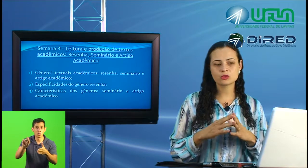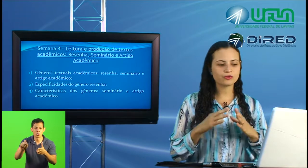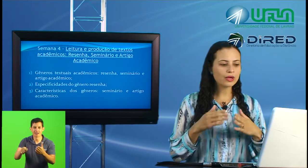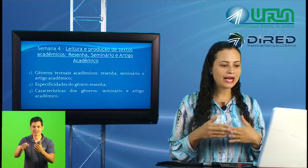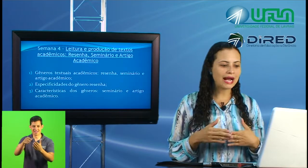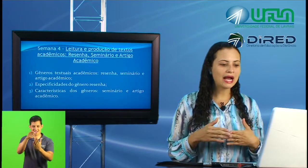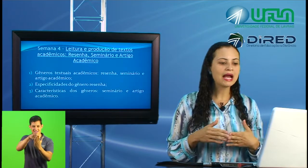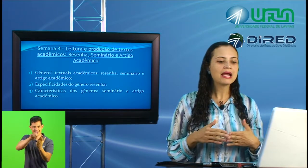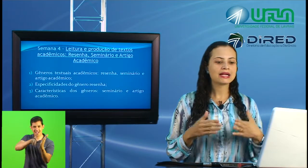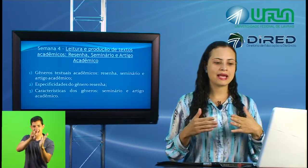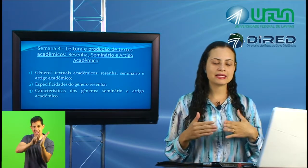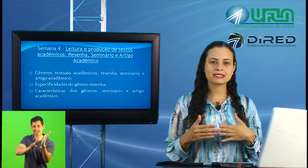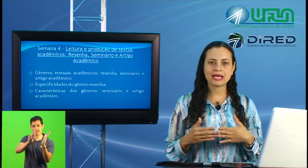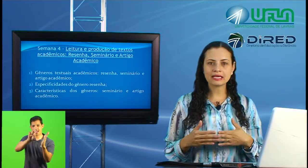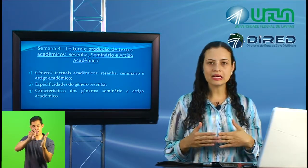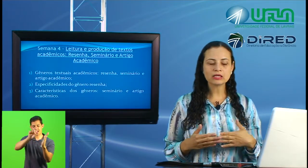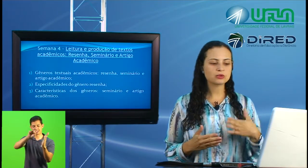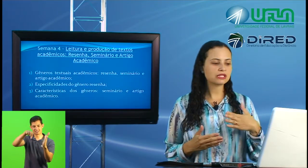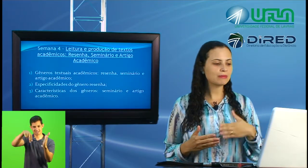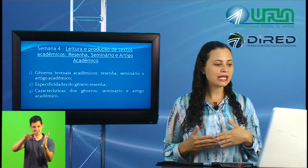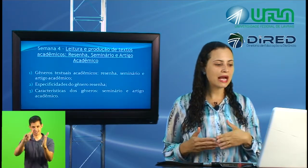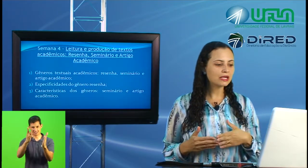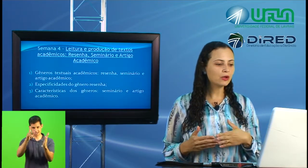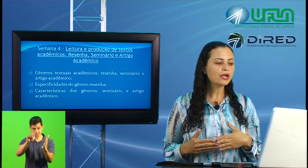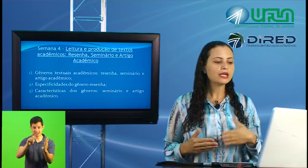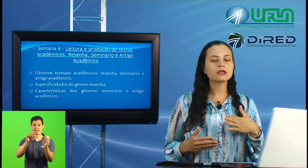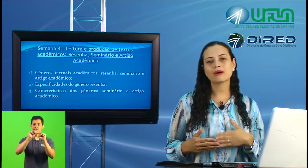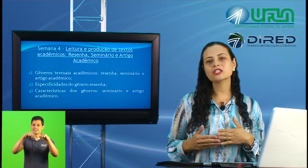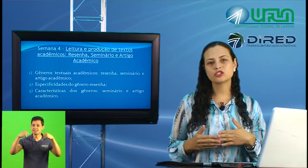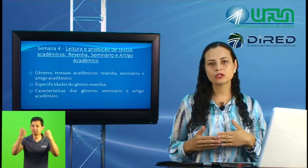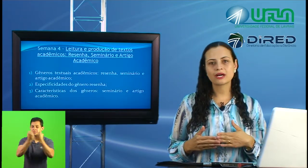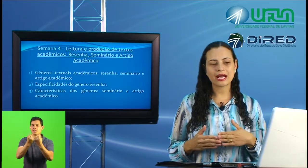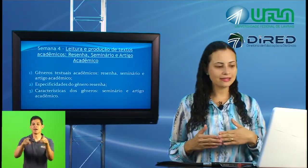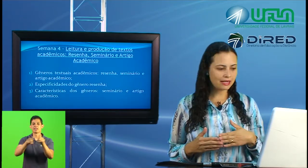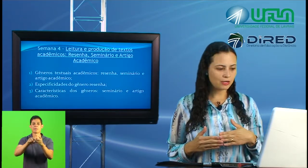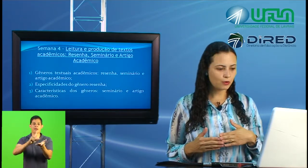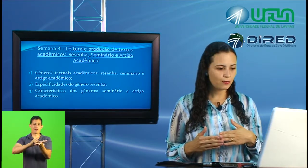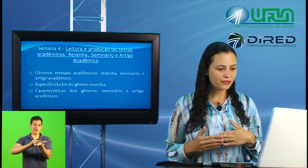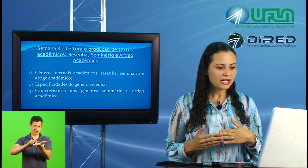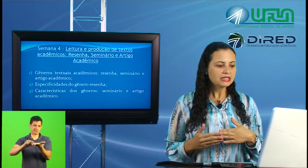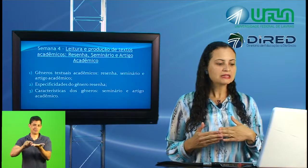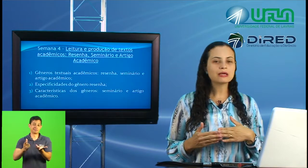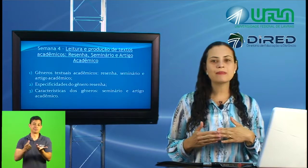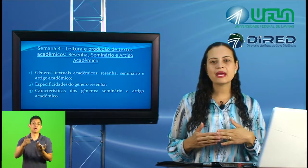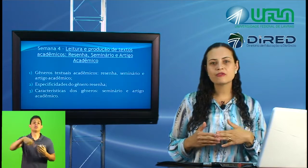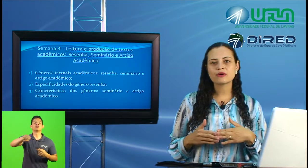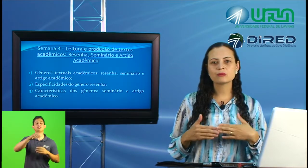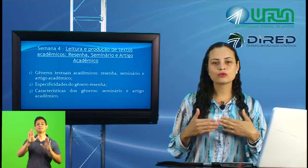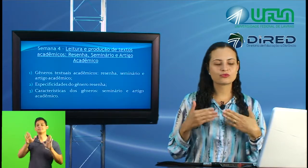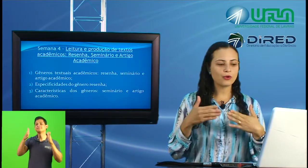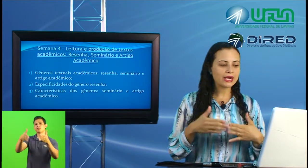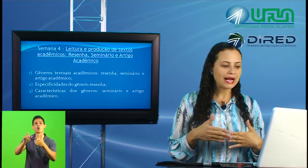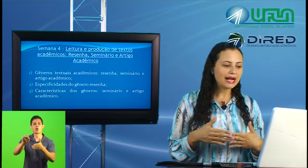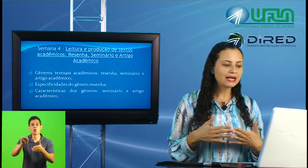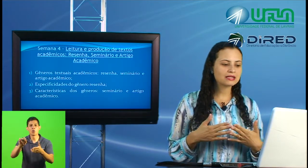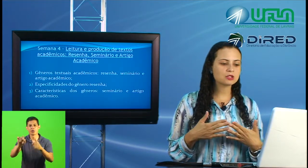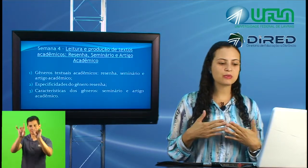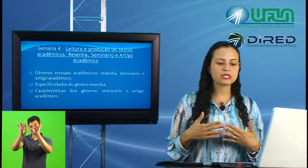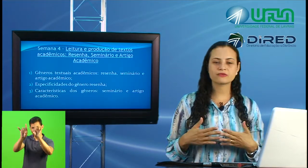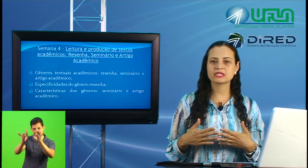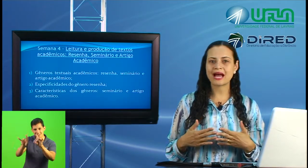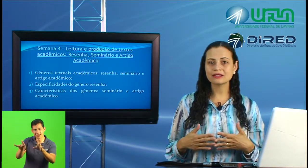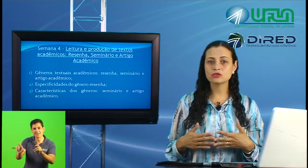nós vamos focar na resenha, no seminário e no artigo acadêmico. Também vamos focar